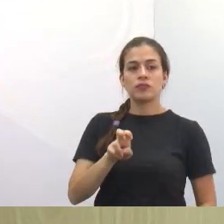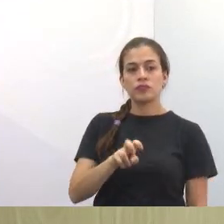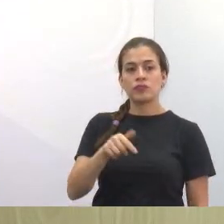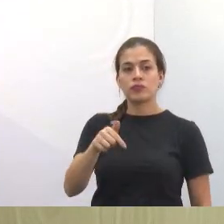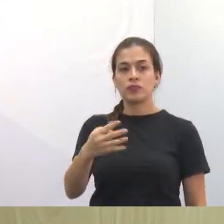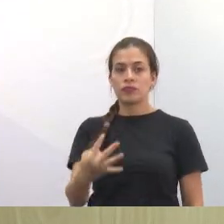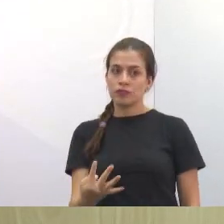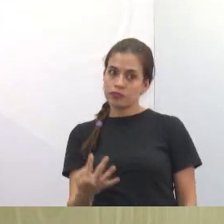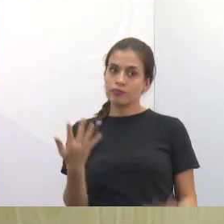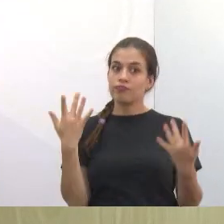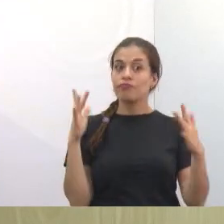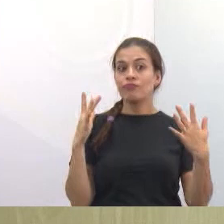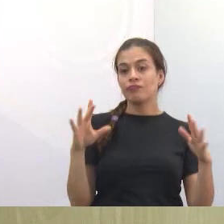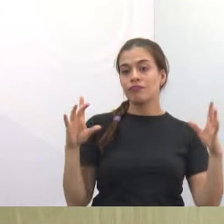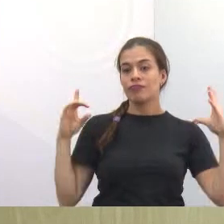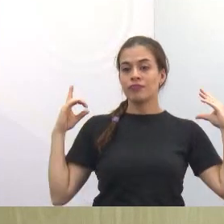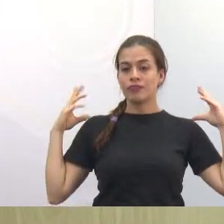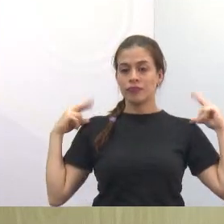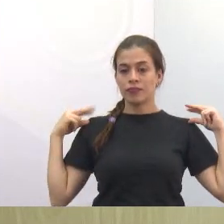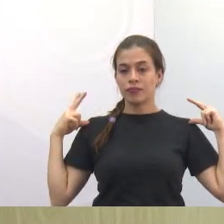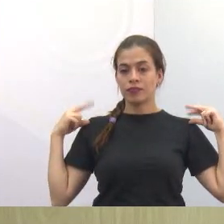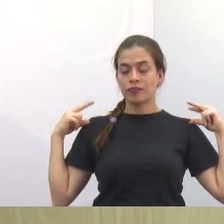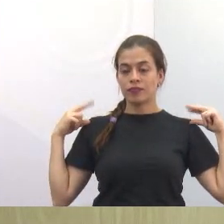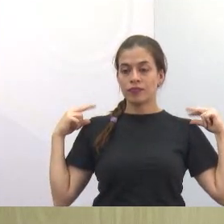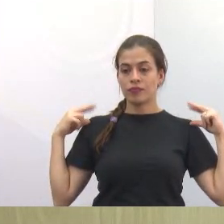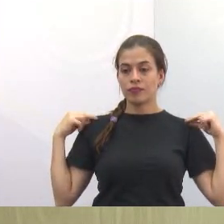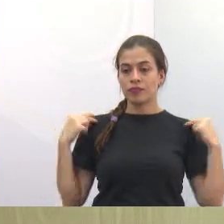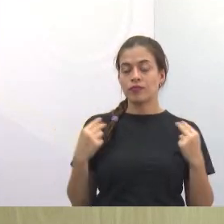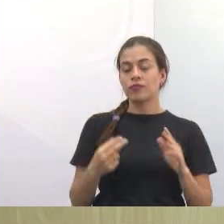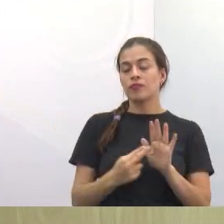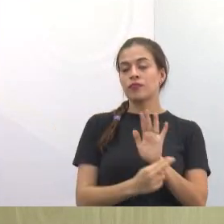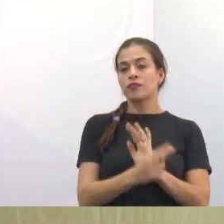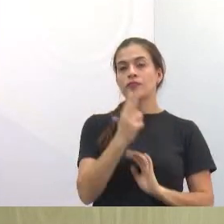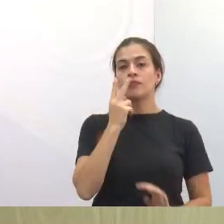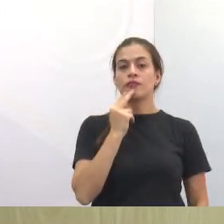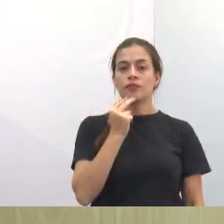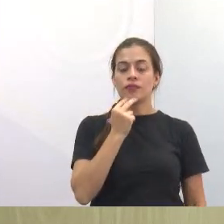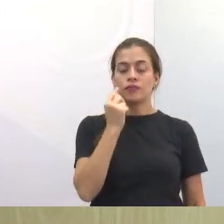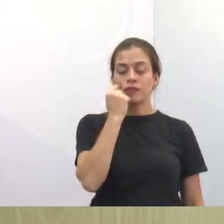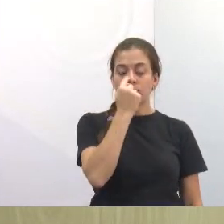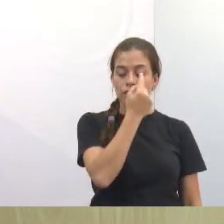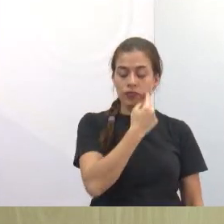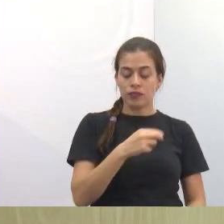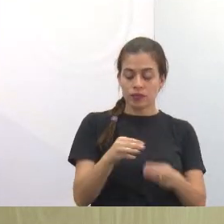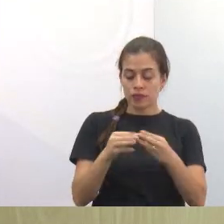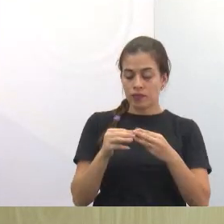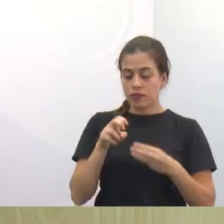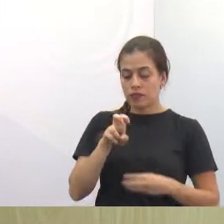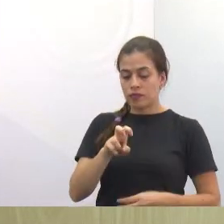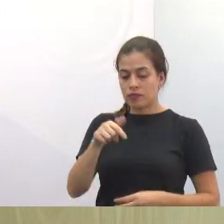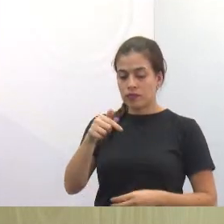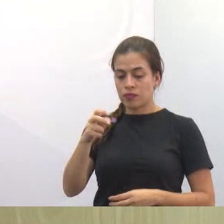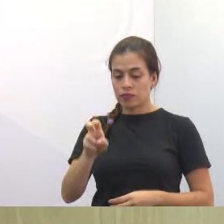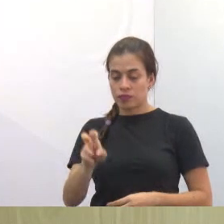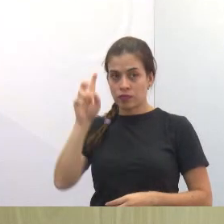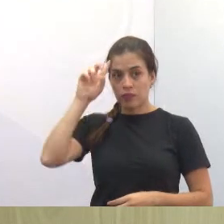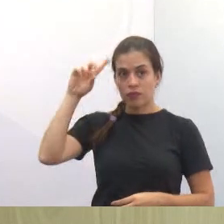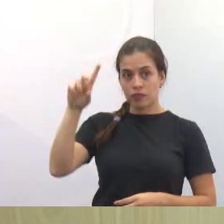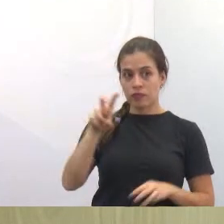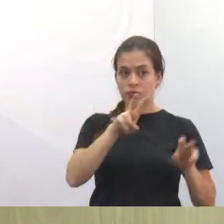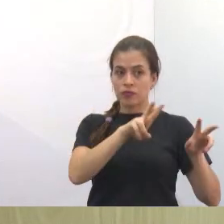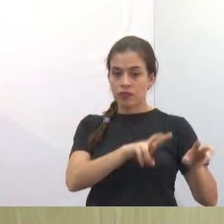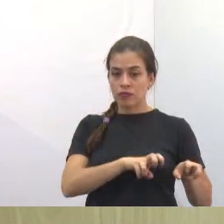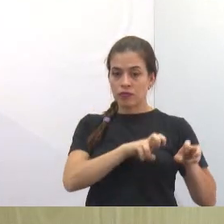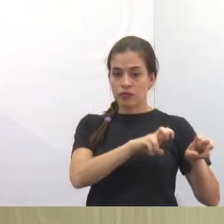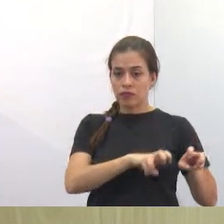Motorista, celebrado em 25 de julho. Autoria Valmir do Parque Meia Lua. Moção 575. Registro de transcurso do Dia do Agricultor, celebrado em 28